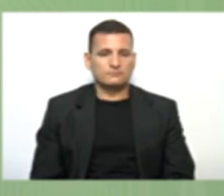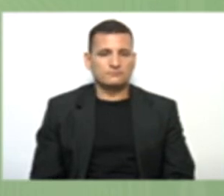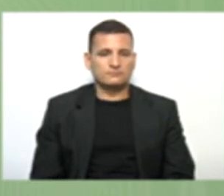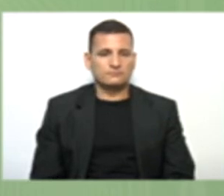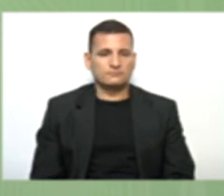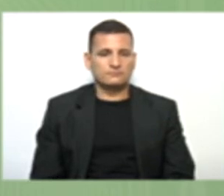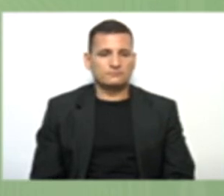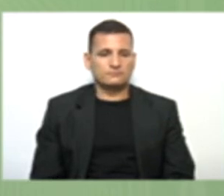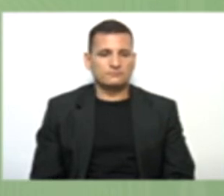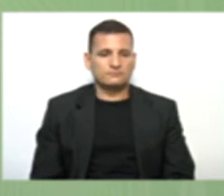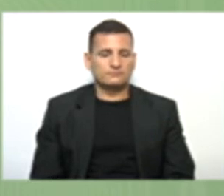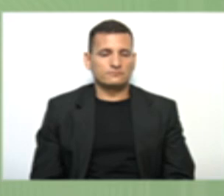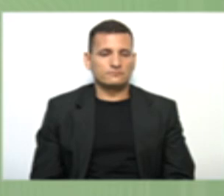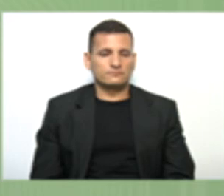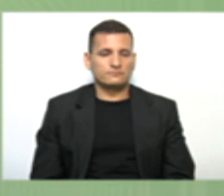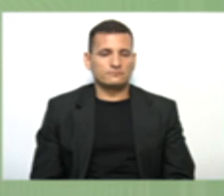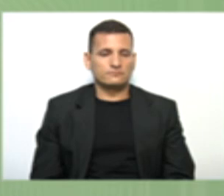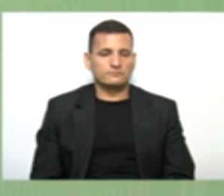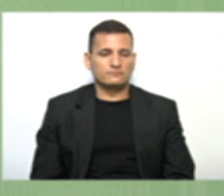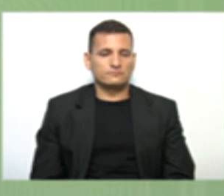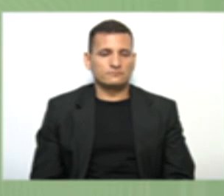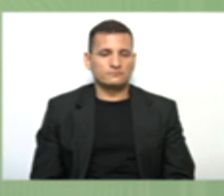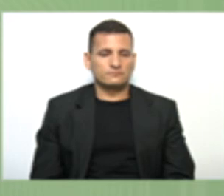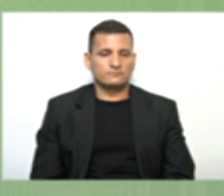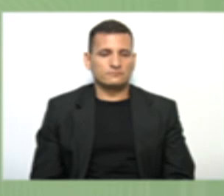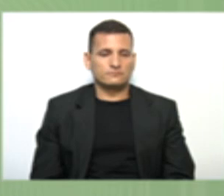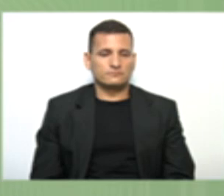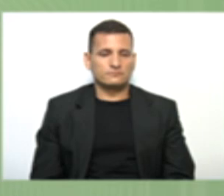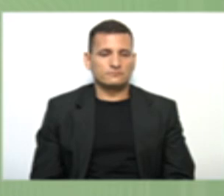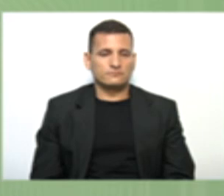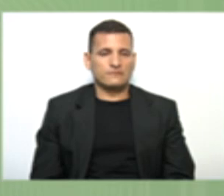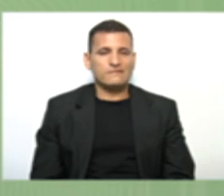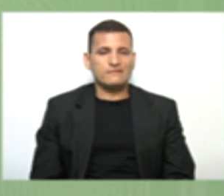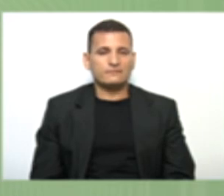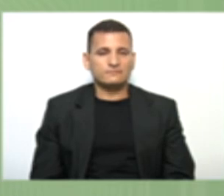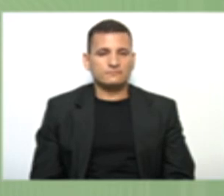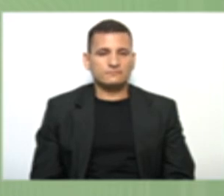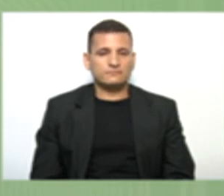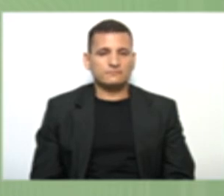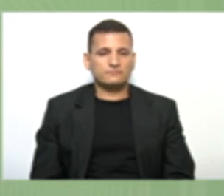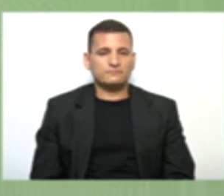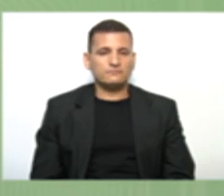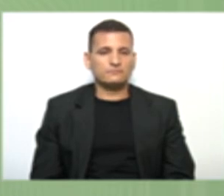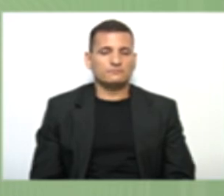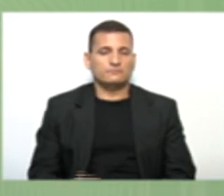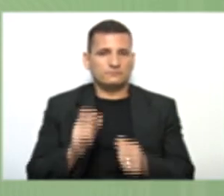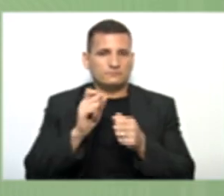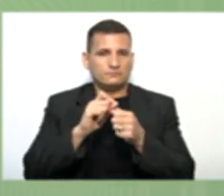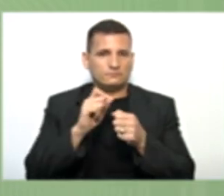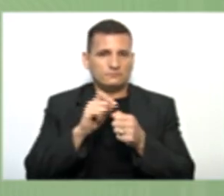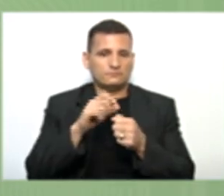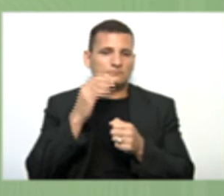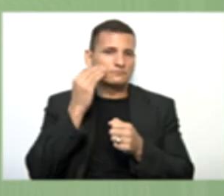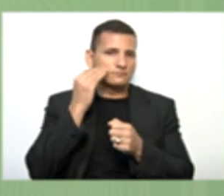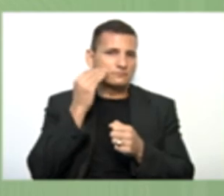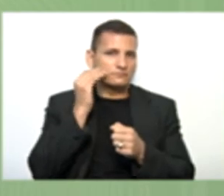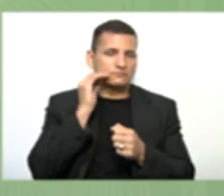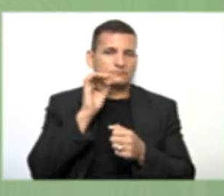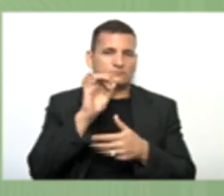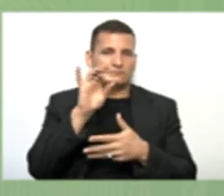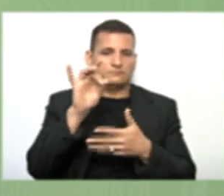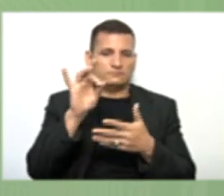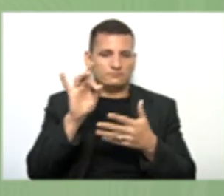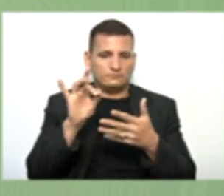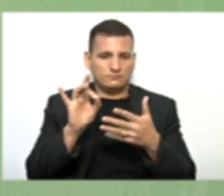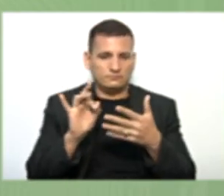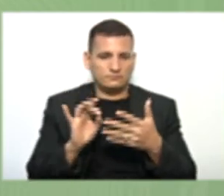Se ó, realmente eu estiver escolhido essa posição, tá bom? Fazemos a verificação para cada posição,